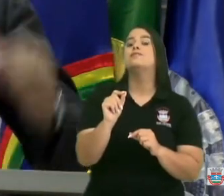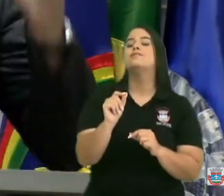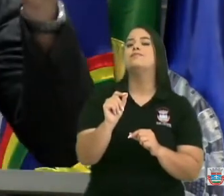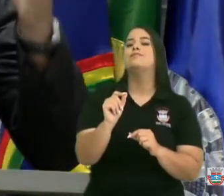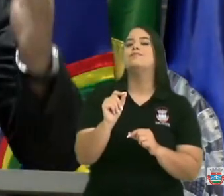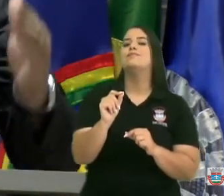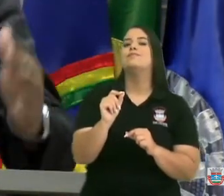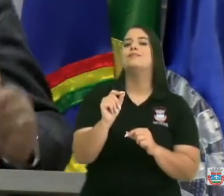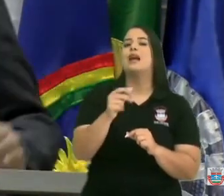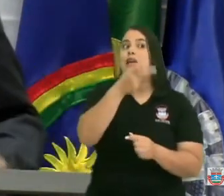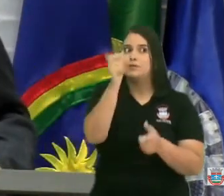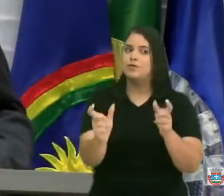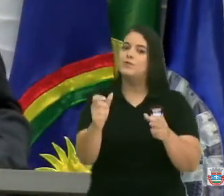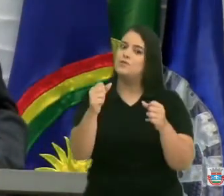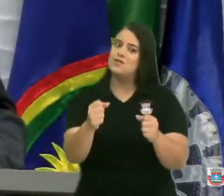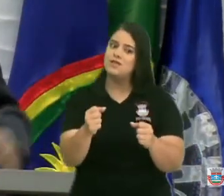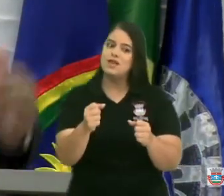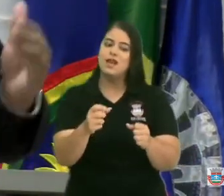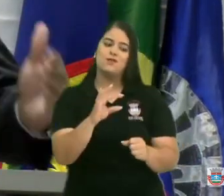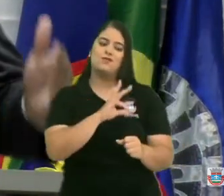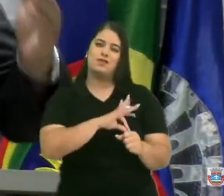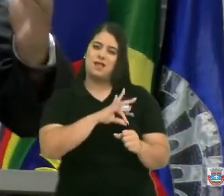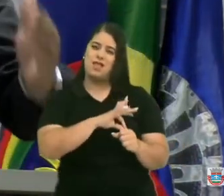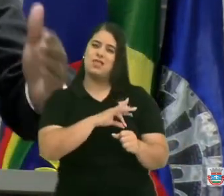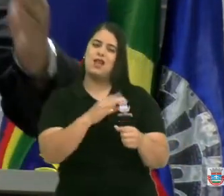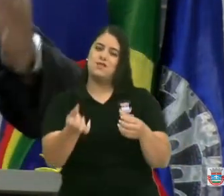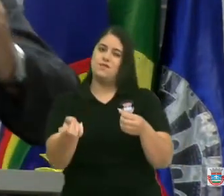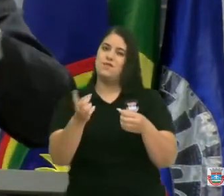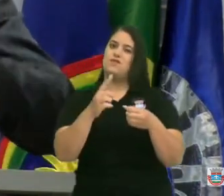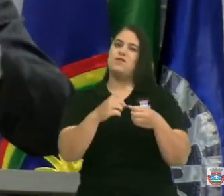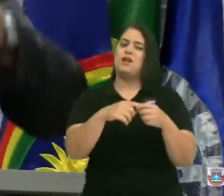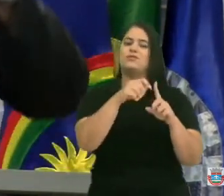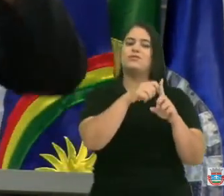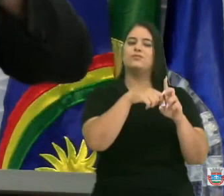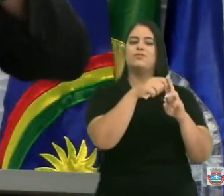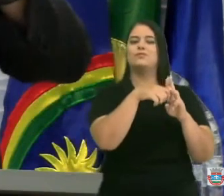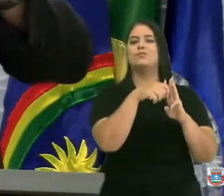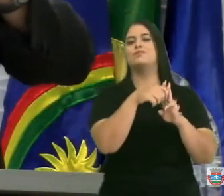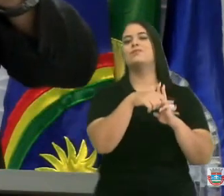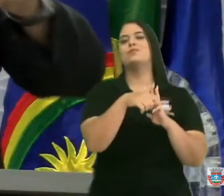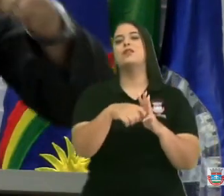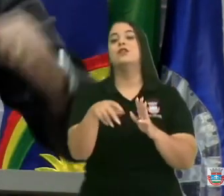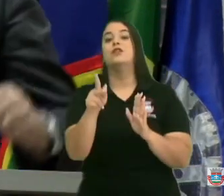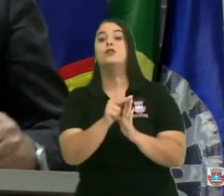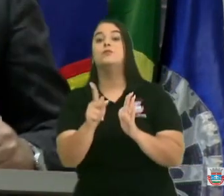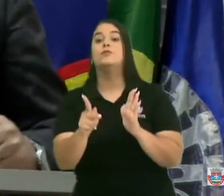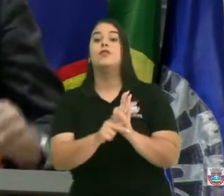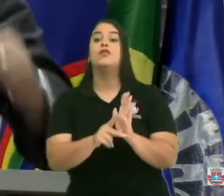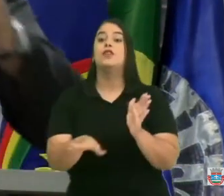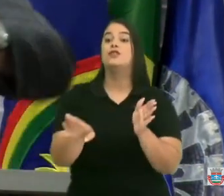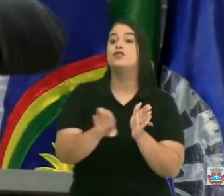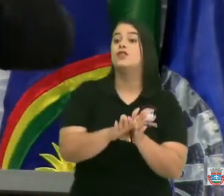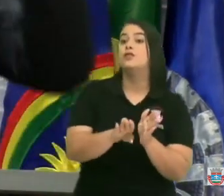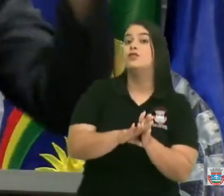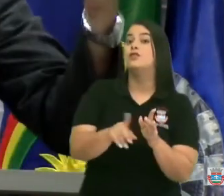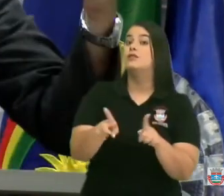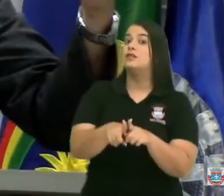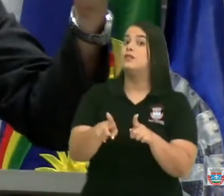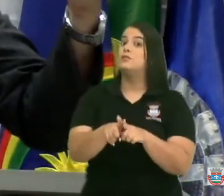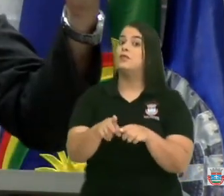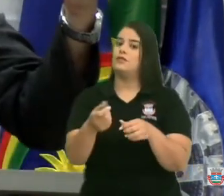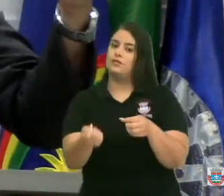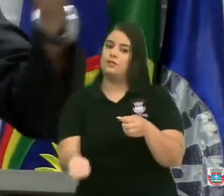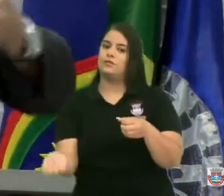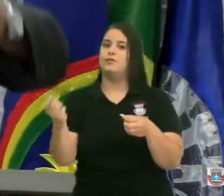o retroativo, tanto os 3 meses que esse projeto está aqui, como o